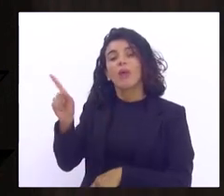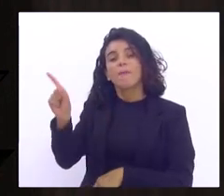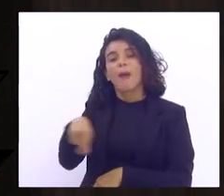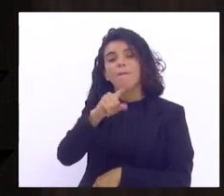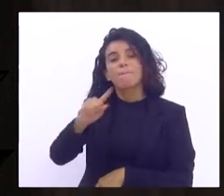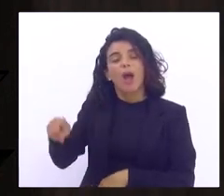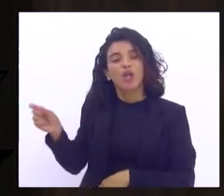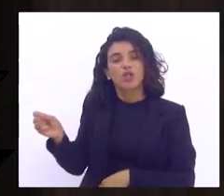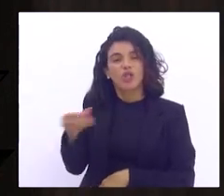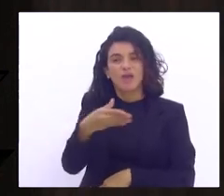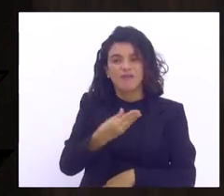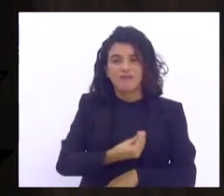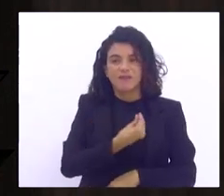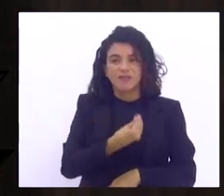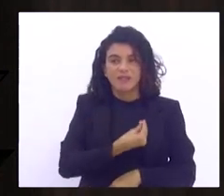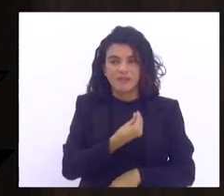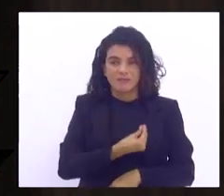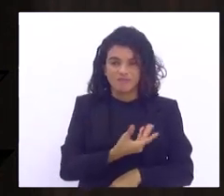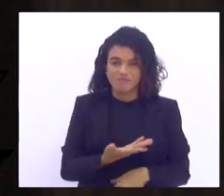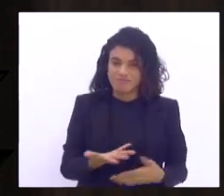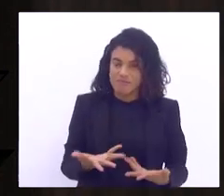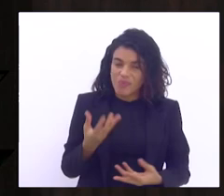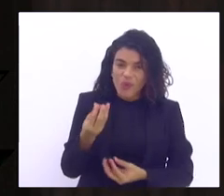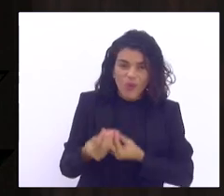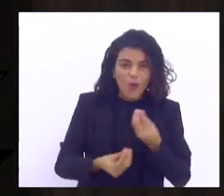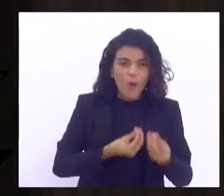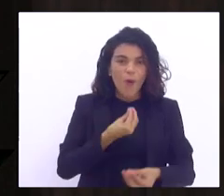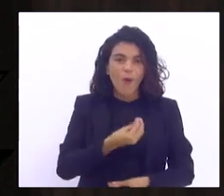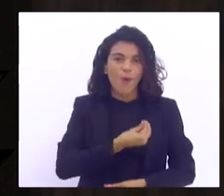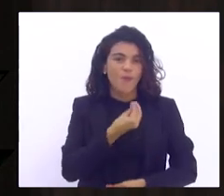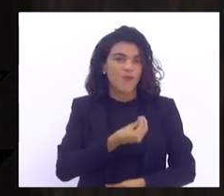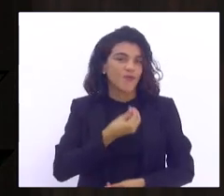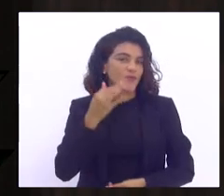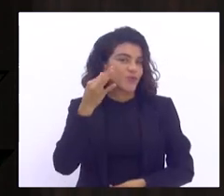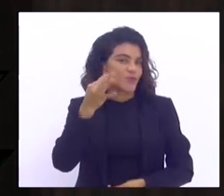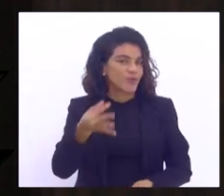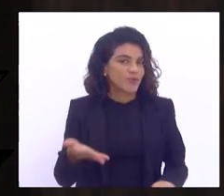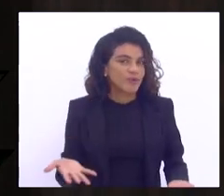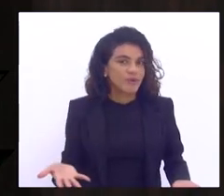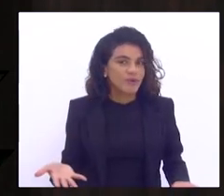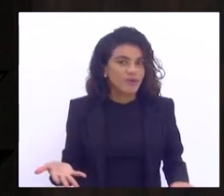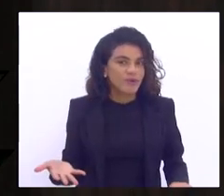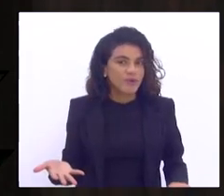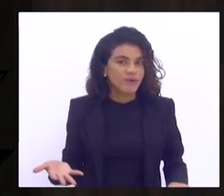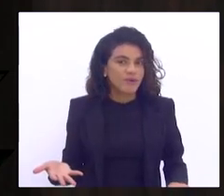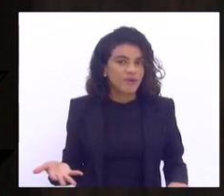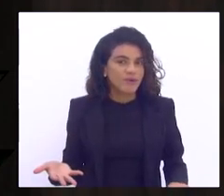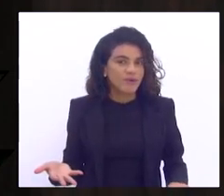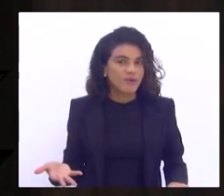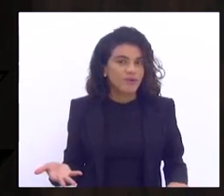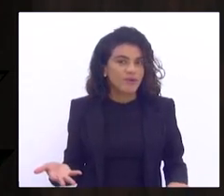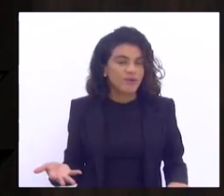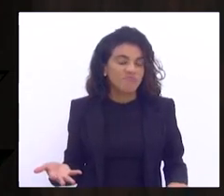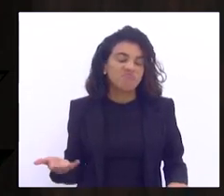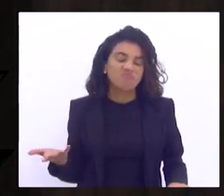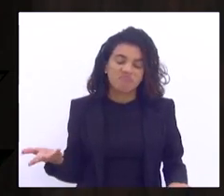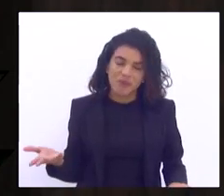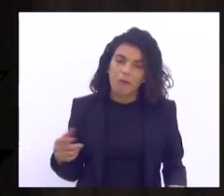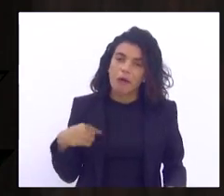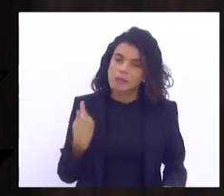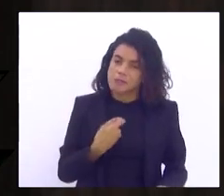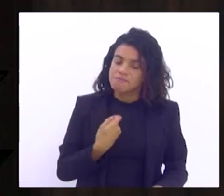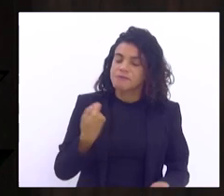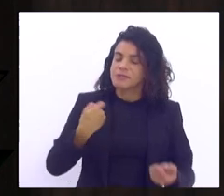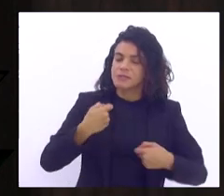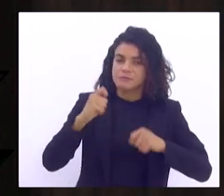ceifando novas vidas. Como que haverá futuro na humanidade? Como que haverá? Então, a gente precisa